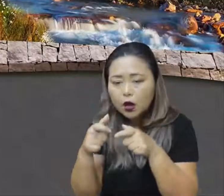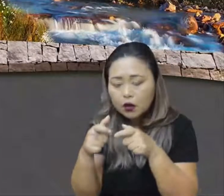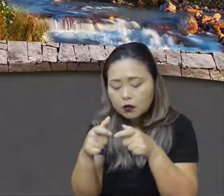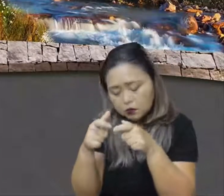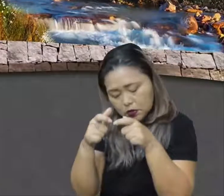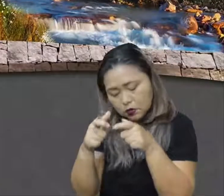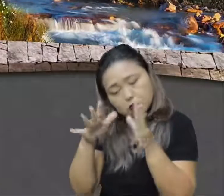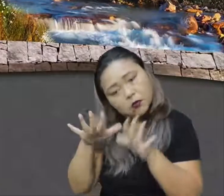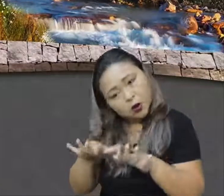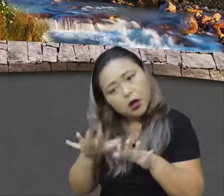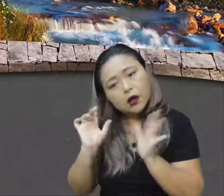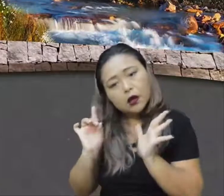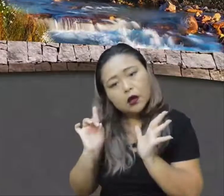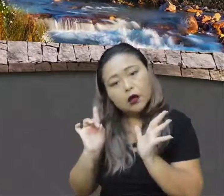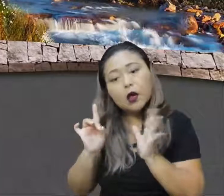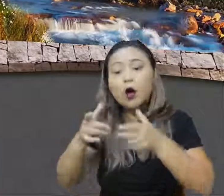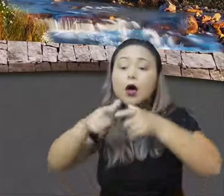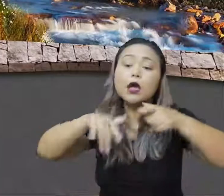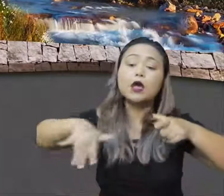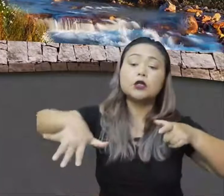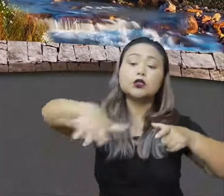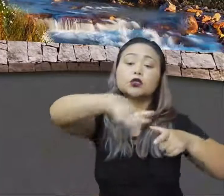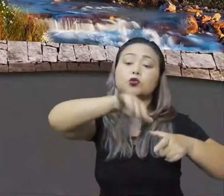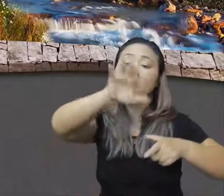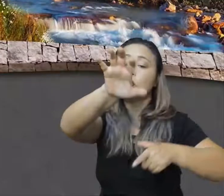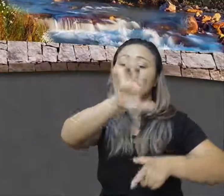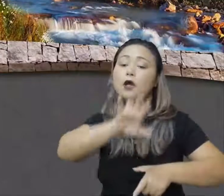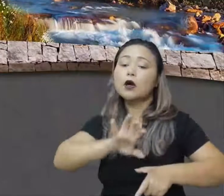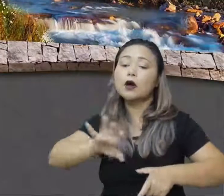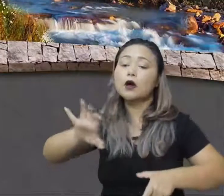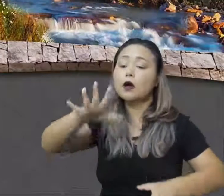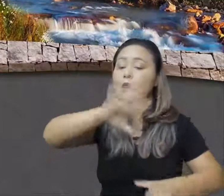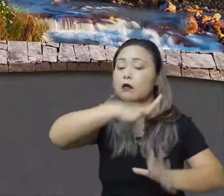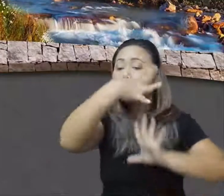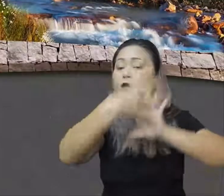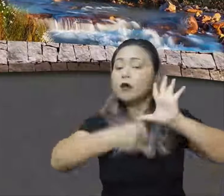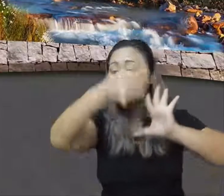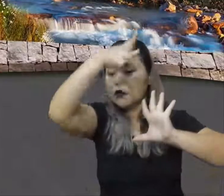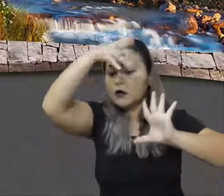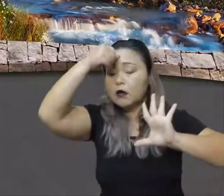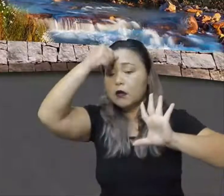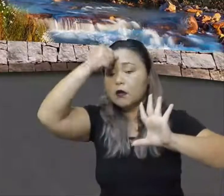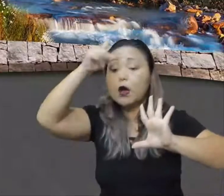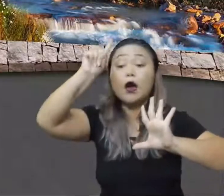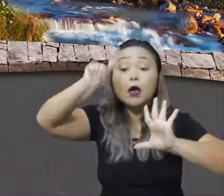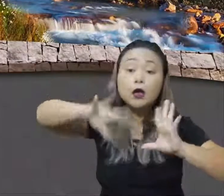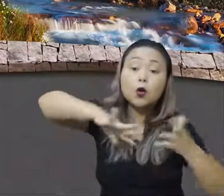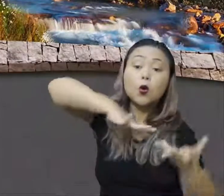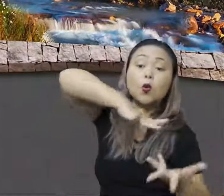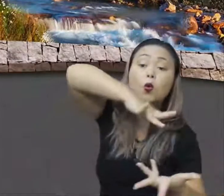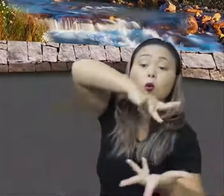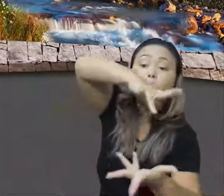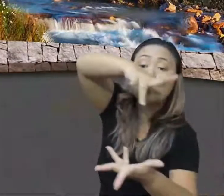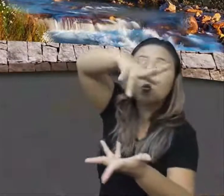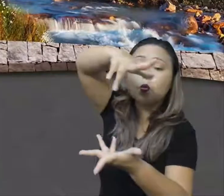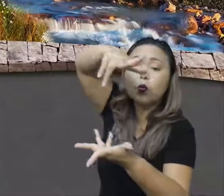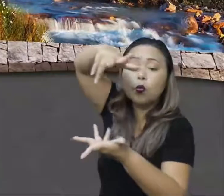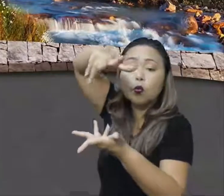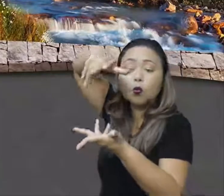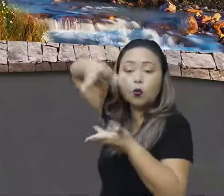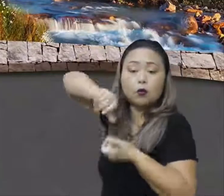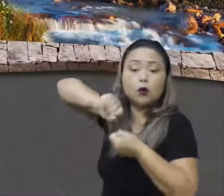meu lugar aqui local, regional, Amazônia e global, mundo.